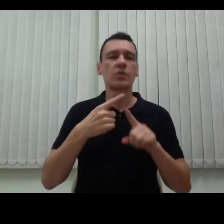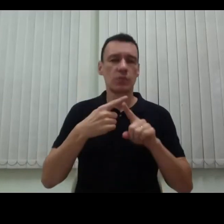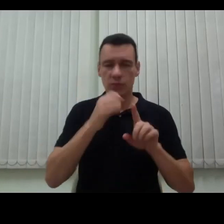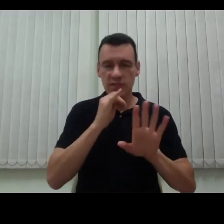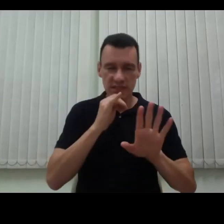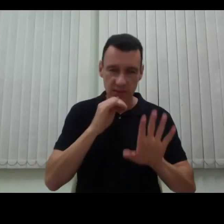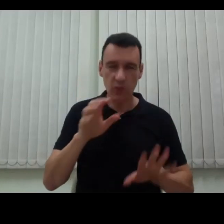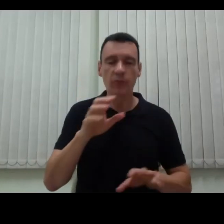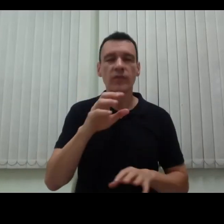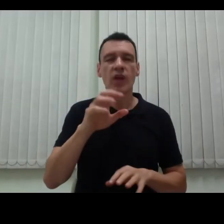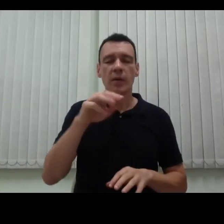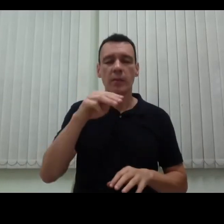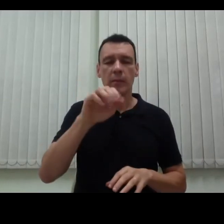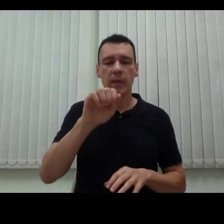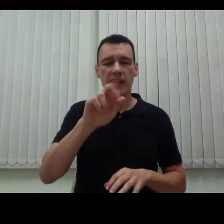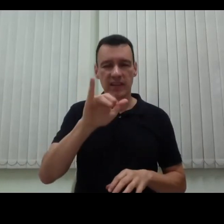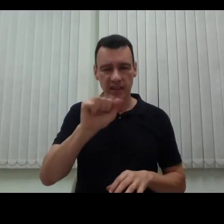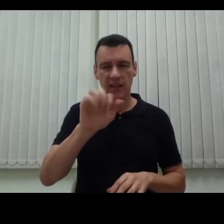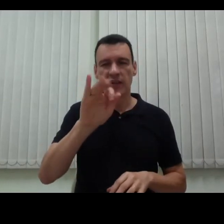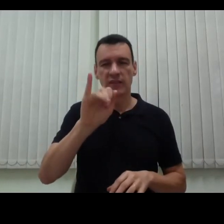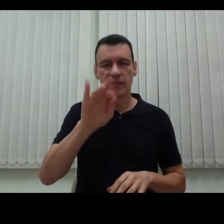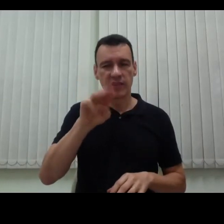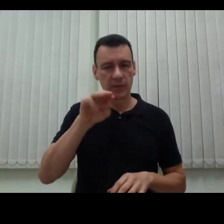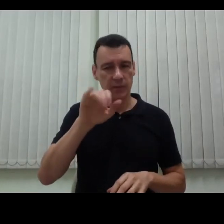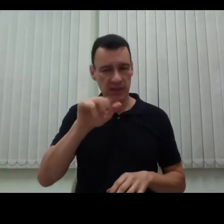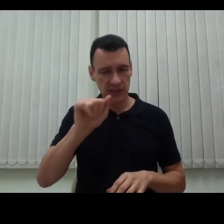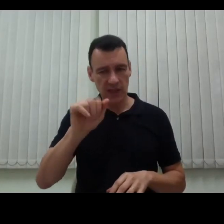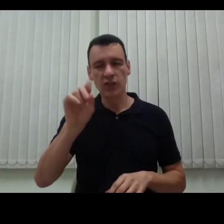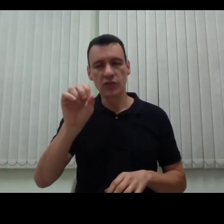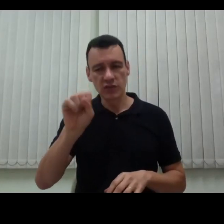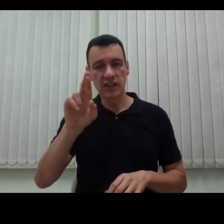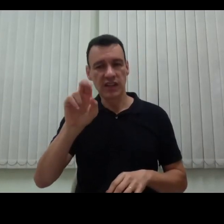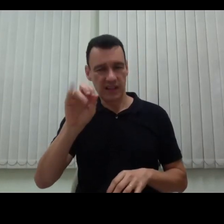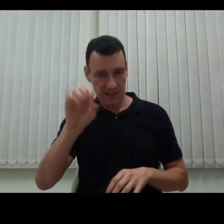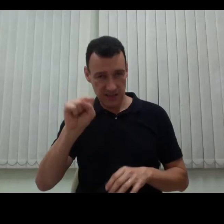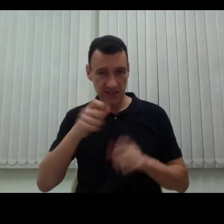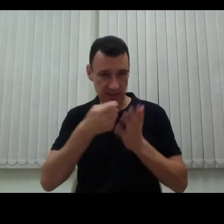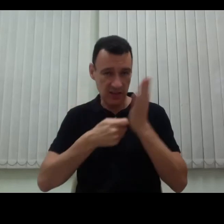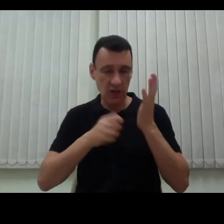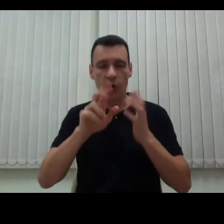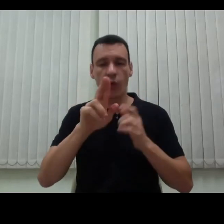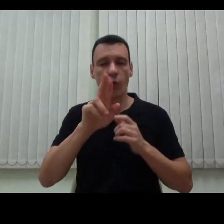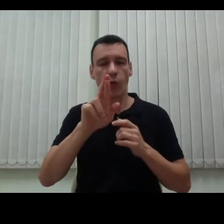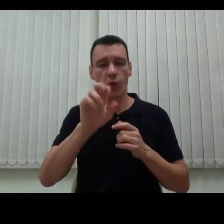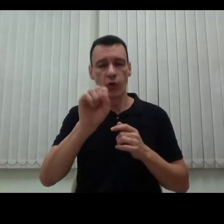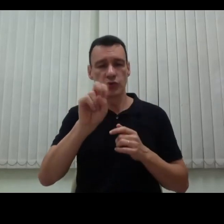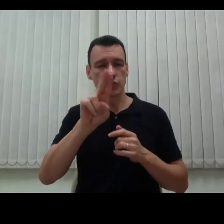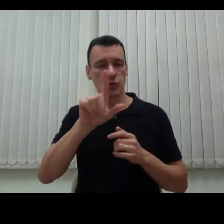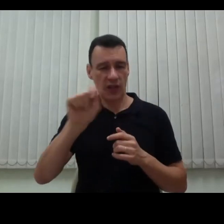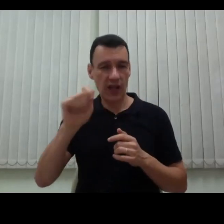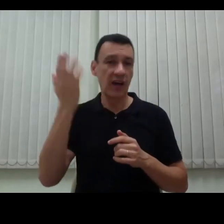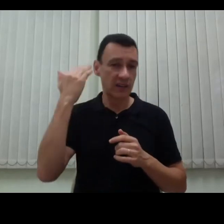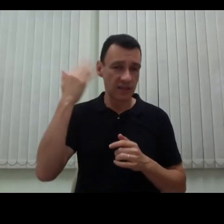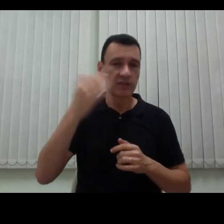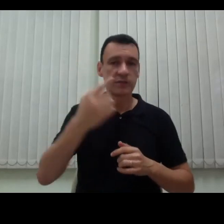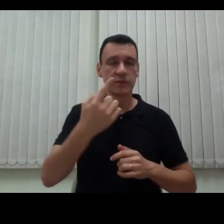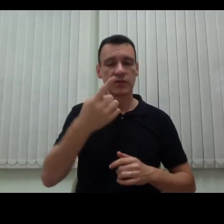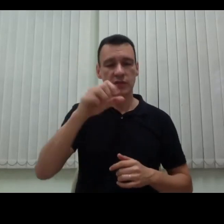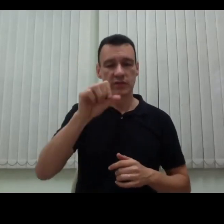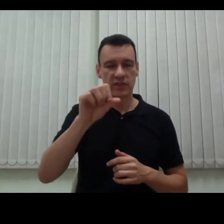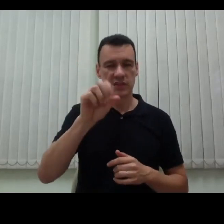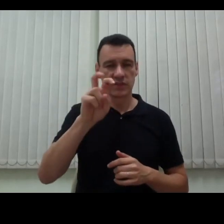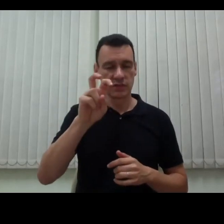né? Maria Firmina dos Reis, primeira romancista negra brasileira, maranhense, escreveu Úrsula em 1859,